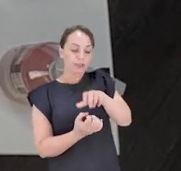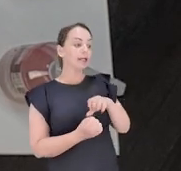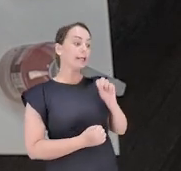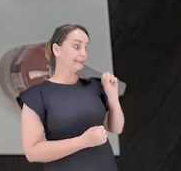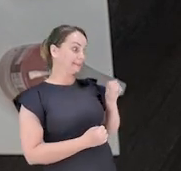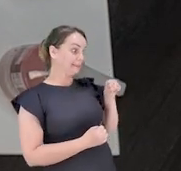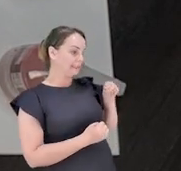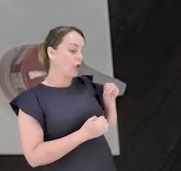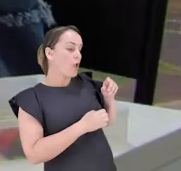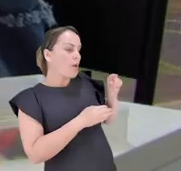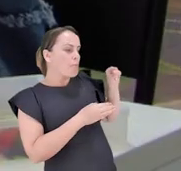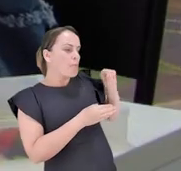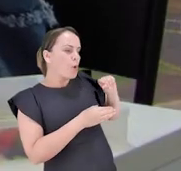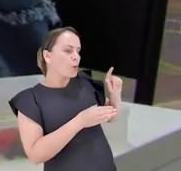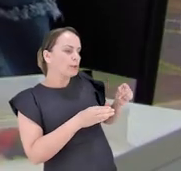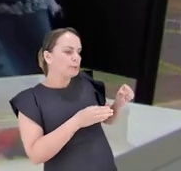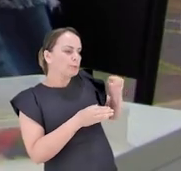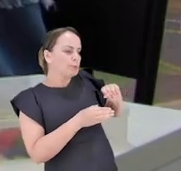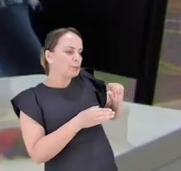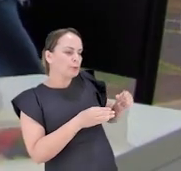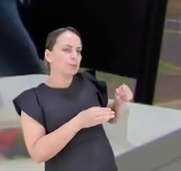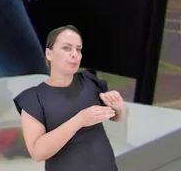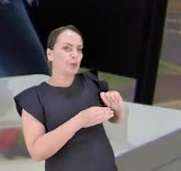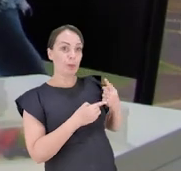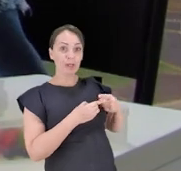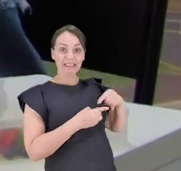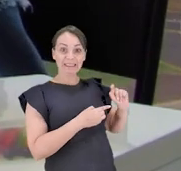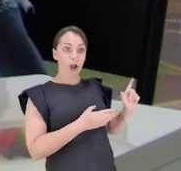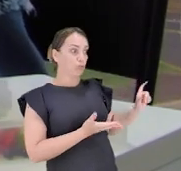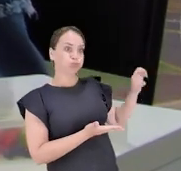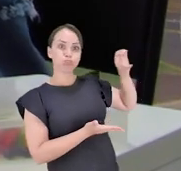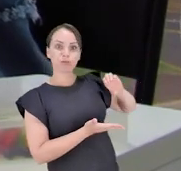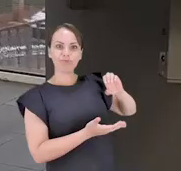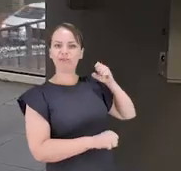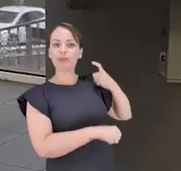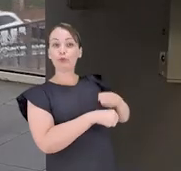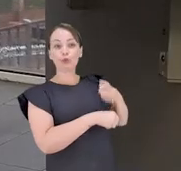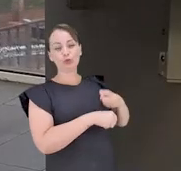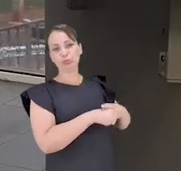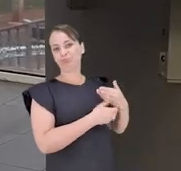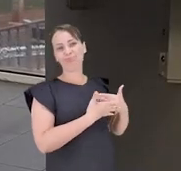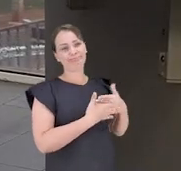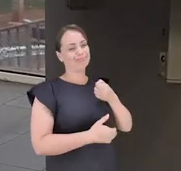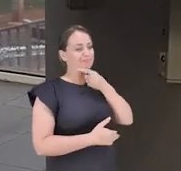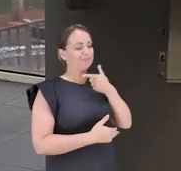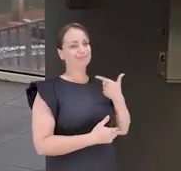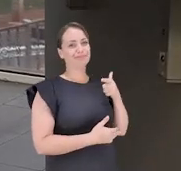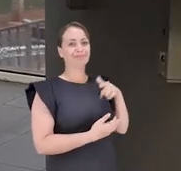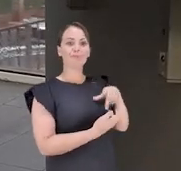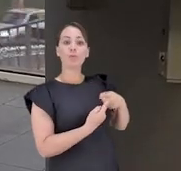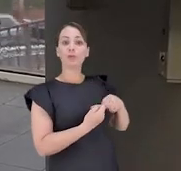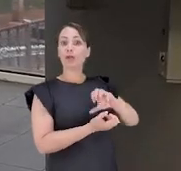aos poucos, porque se você adicionar tudo de uma vez, ela já vai ficar muito dura e vai perder a graça, porque não vai esticar e não vai fazer